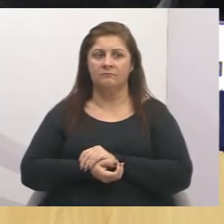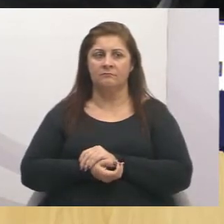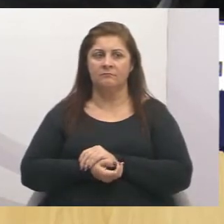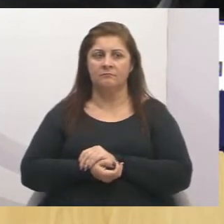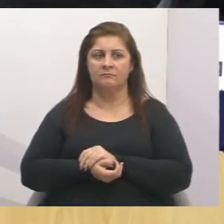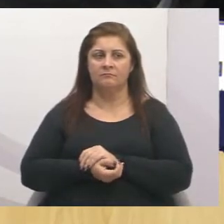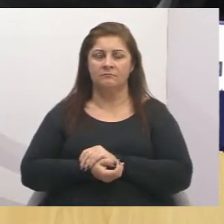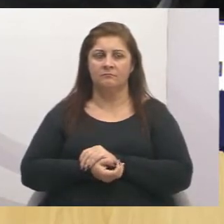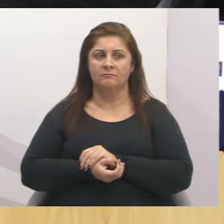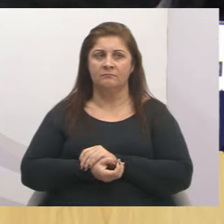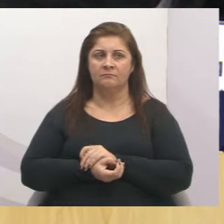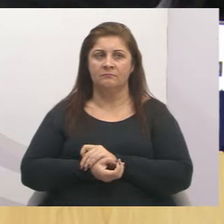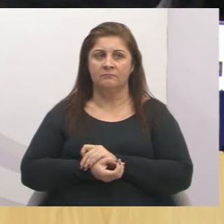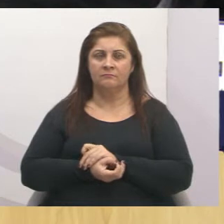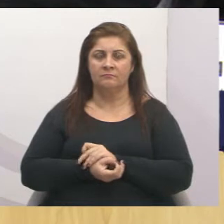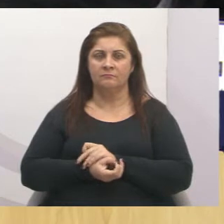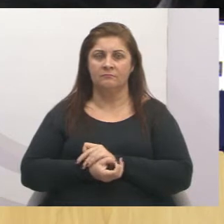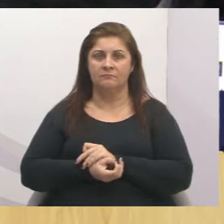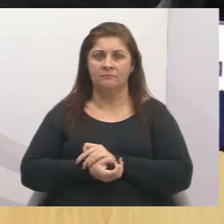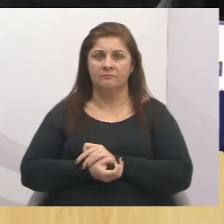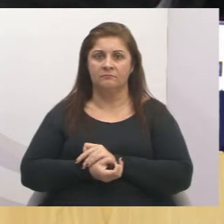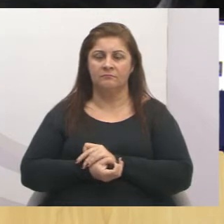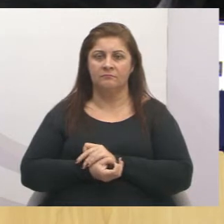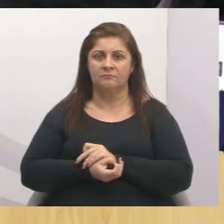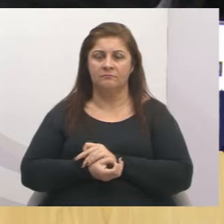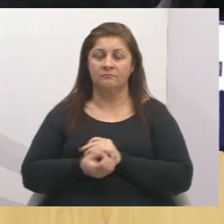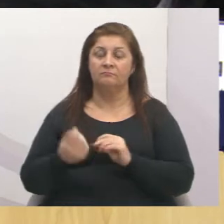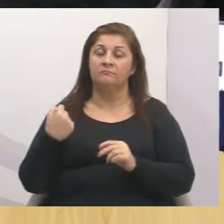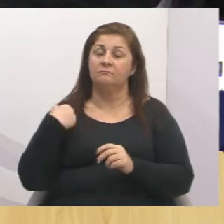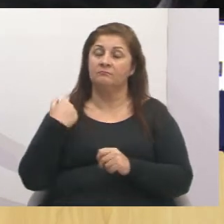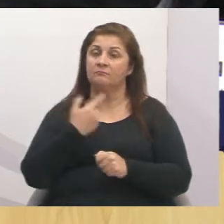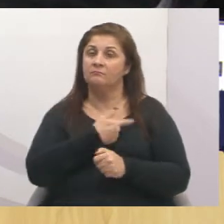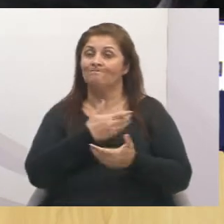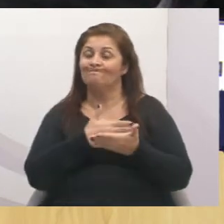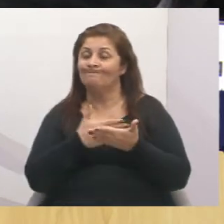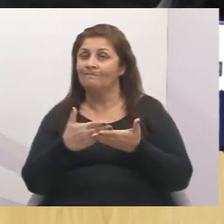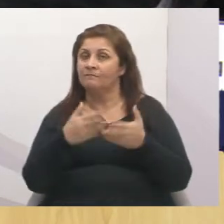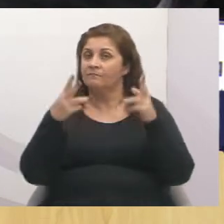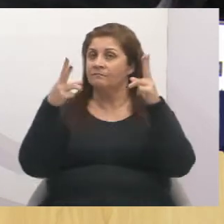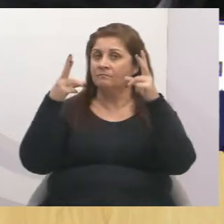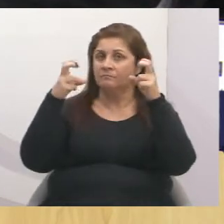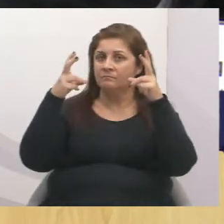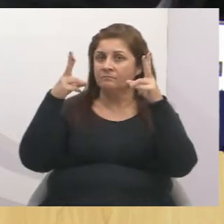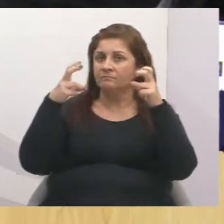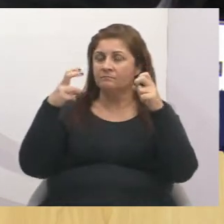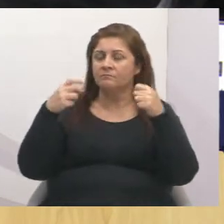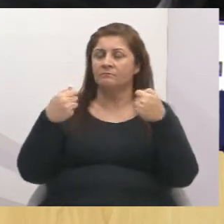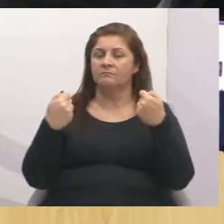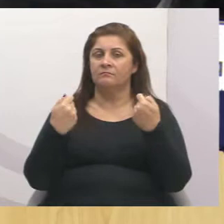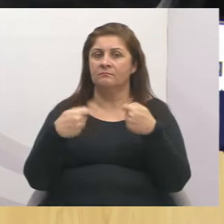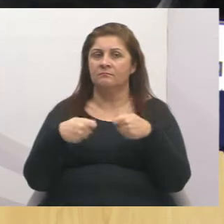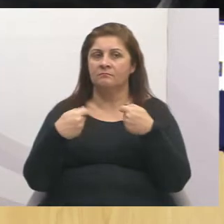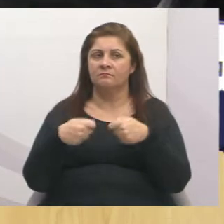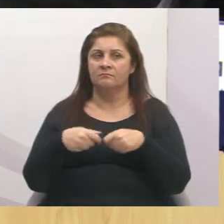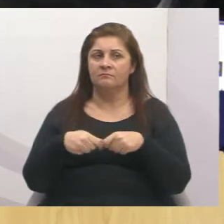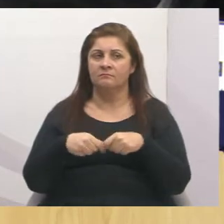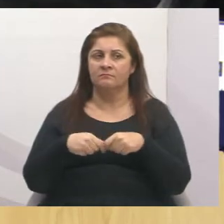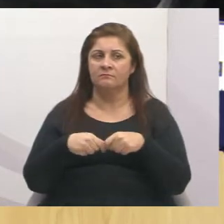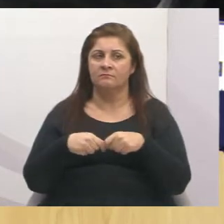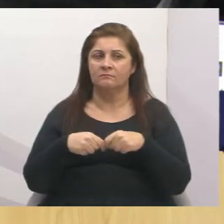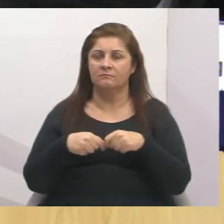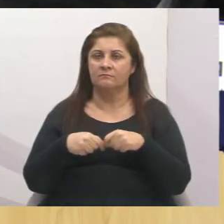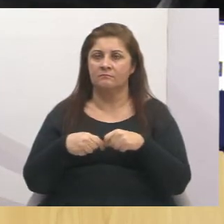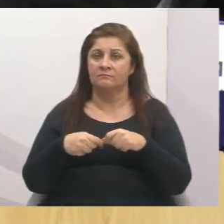Quando a gente começou a sentir a necessidade de fazer